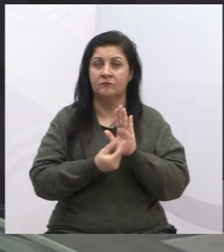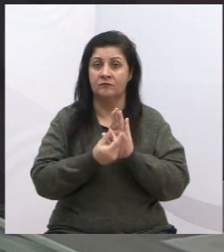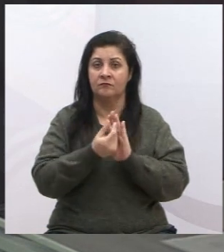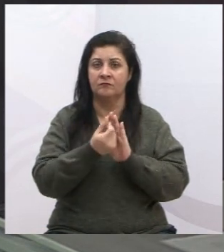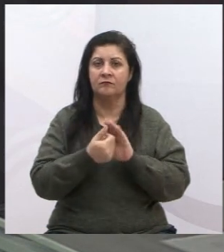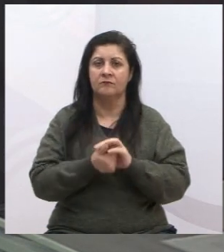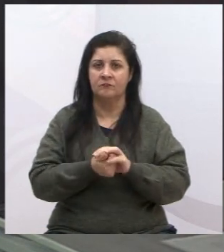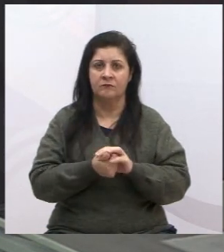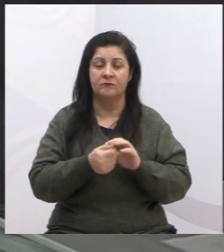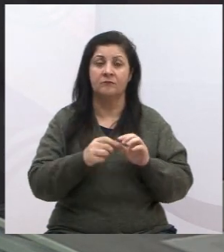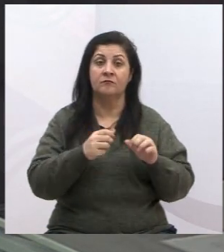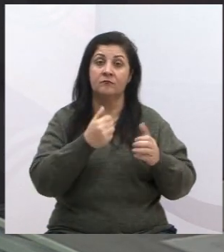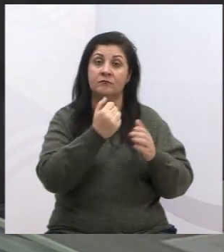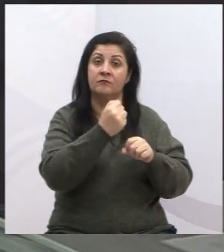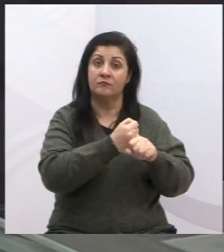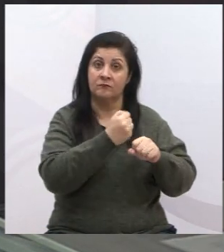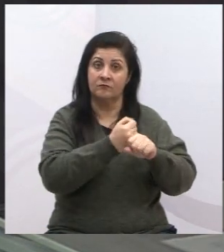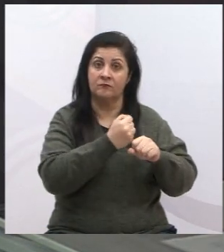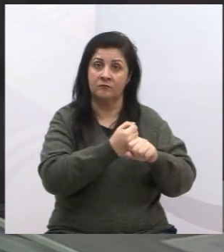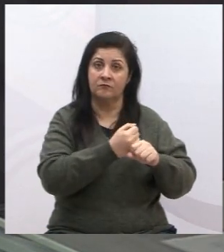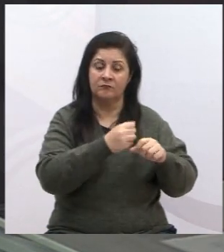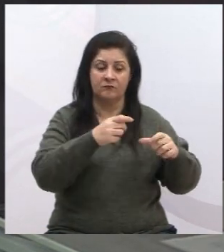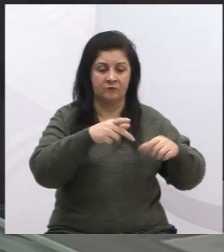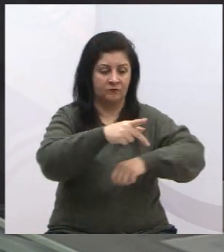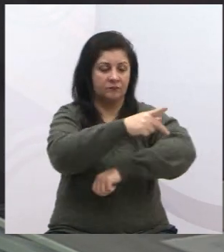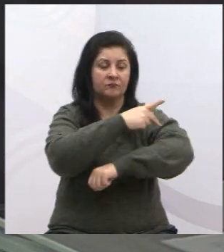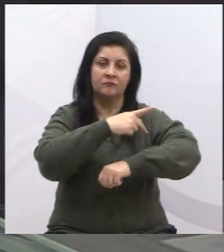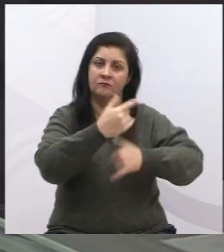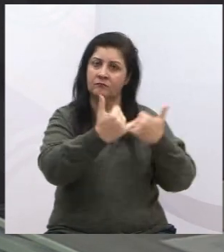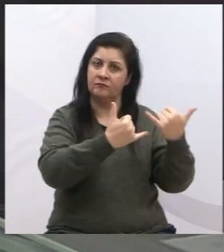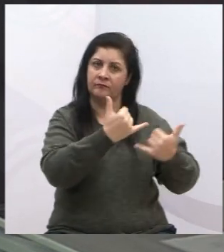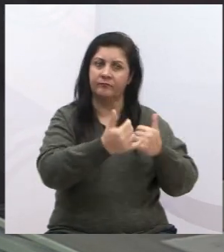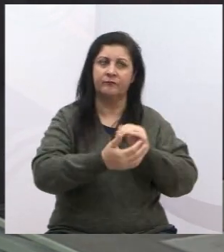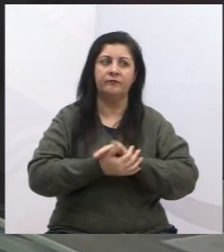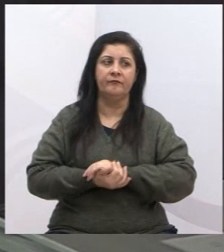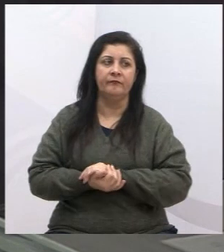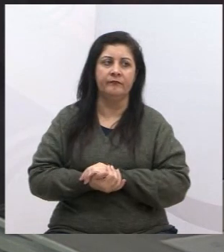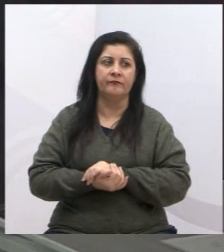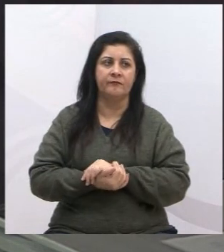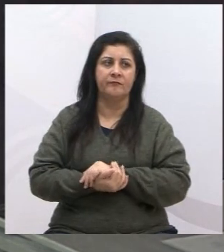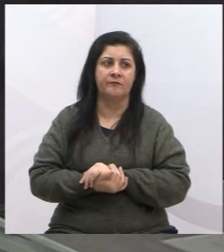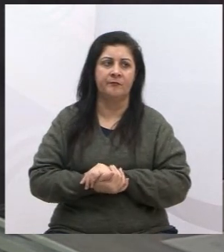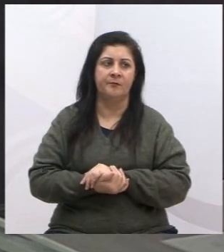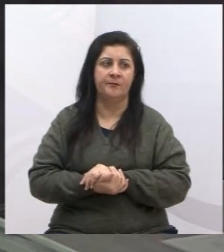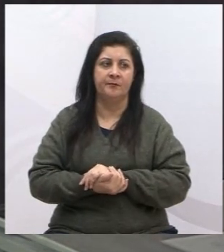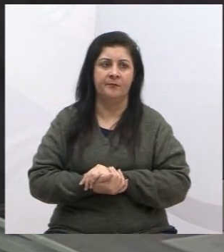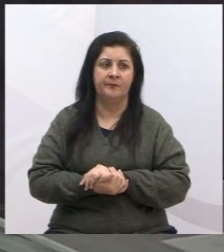lazer lá no portal Alvorada e no 1º de maio.